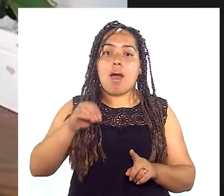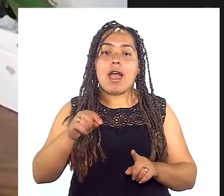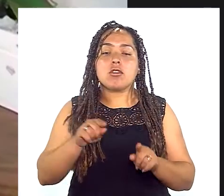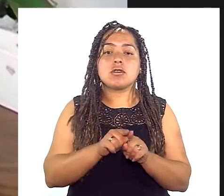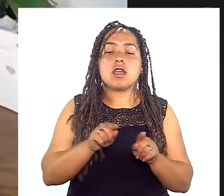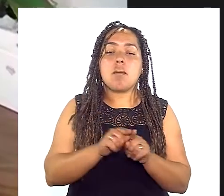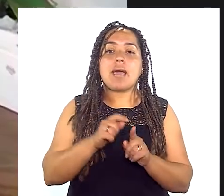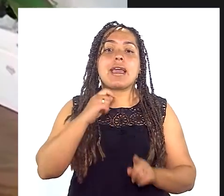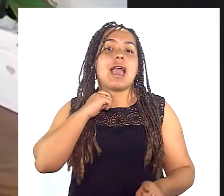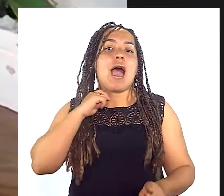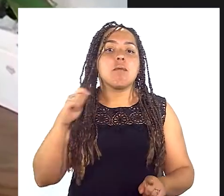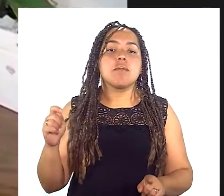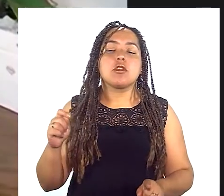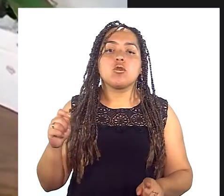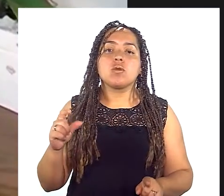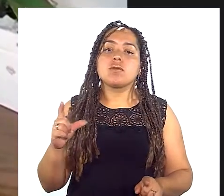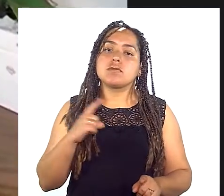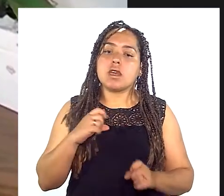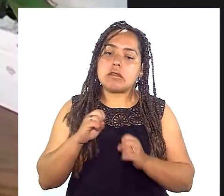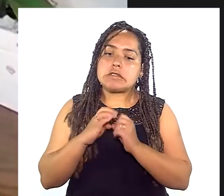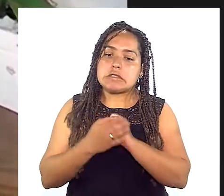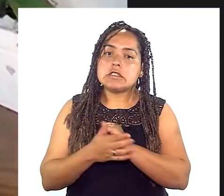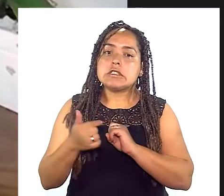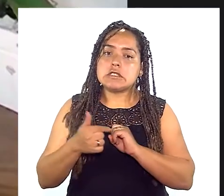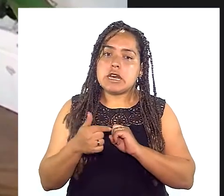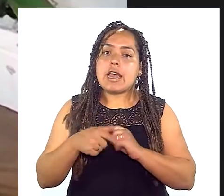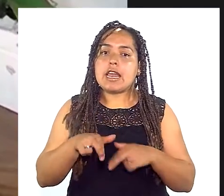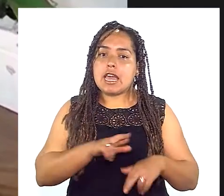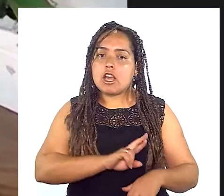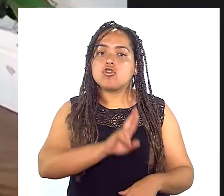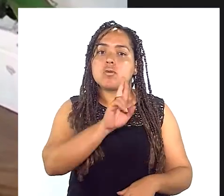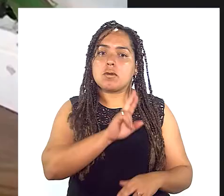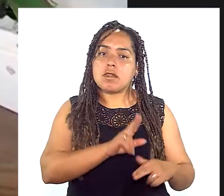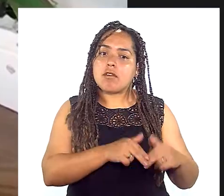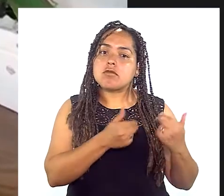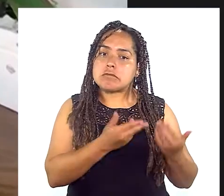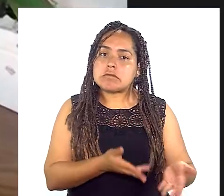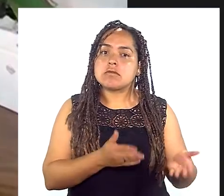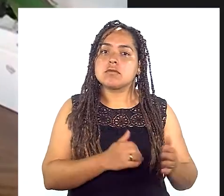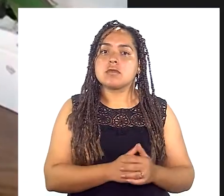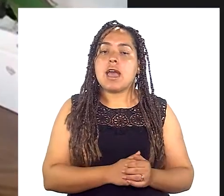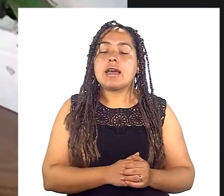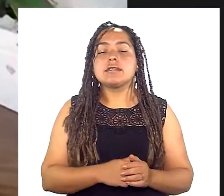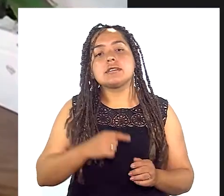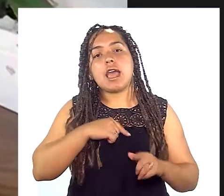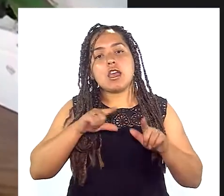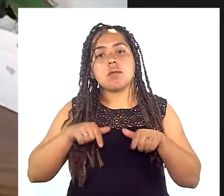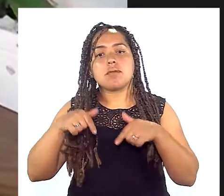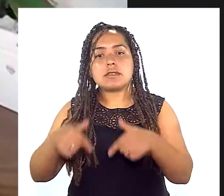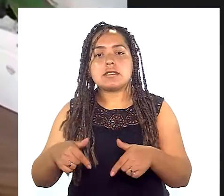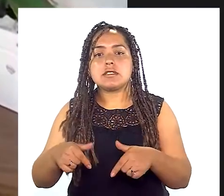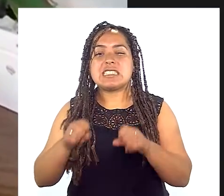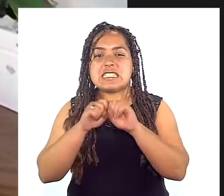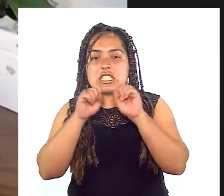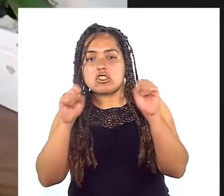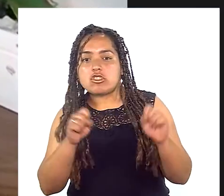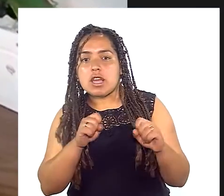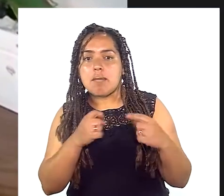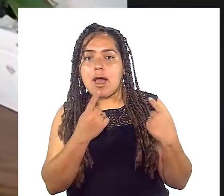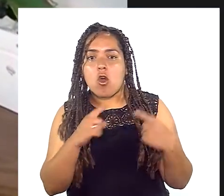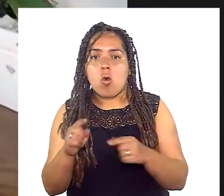em maio, abril, maio, na Europa, como sendo um causador. E ele também pode levar a uma